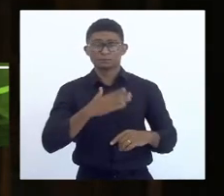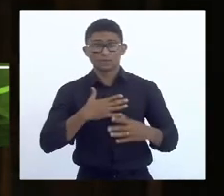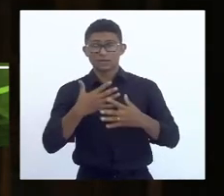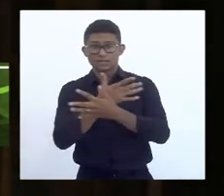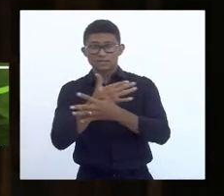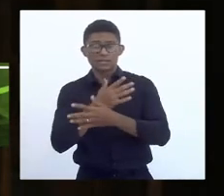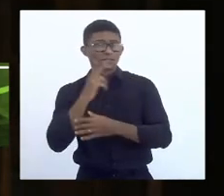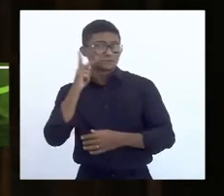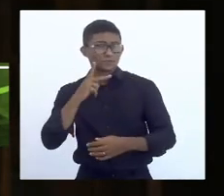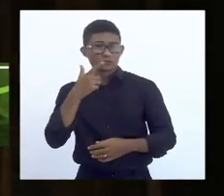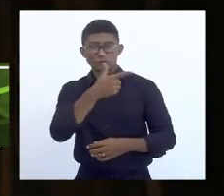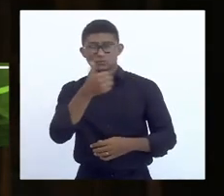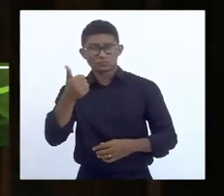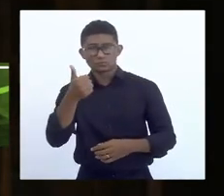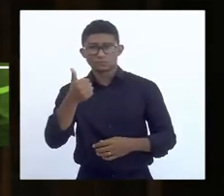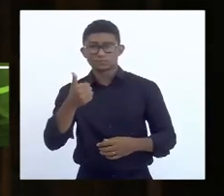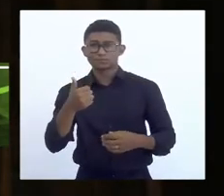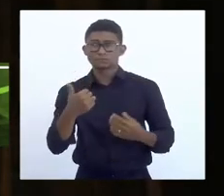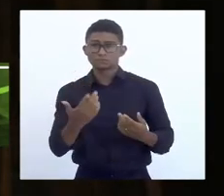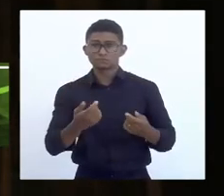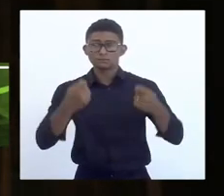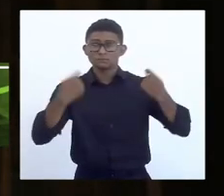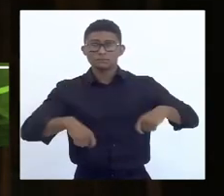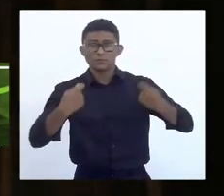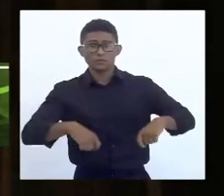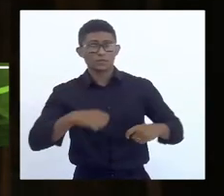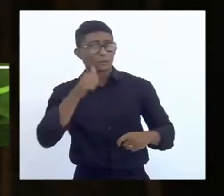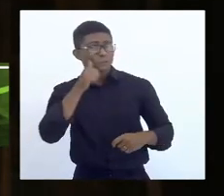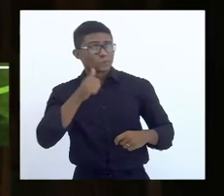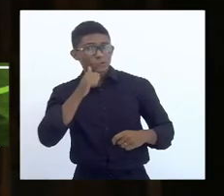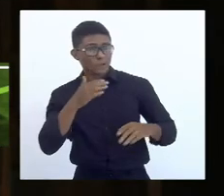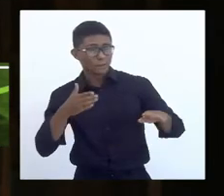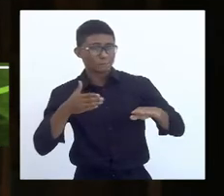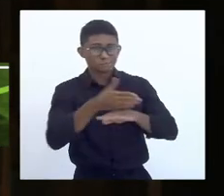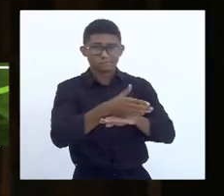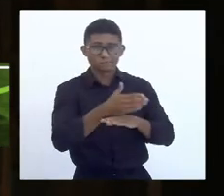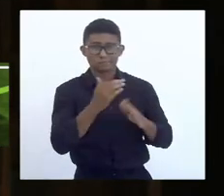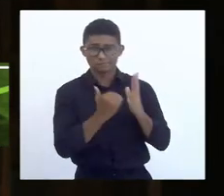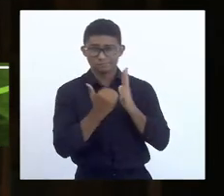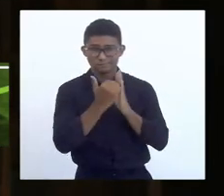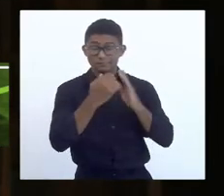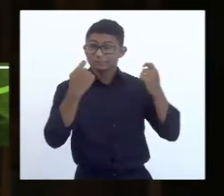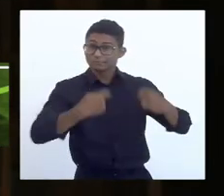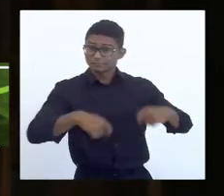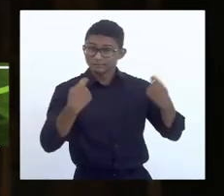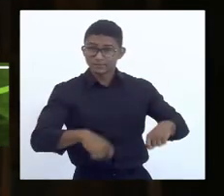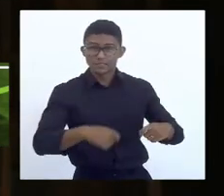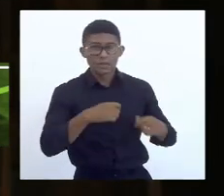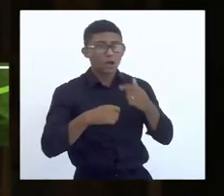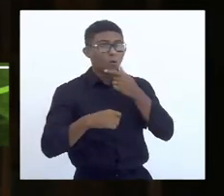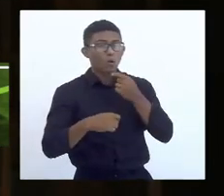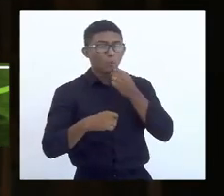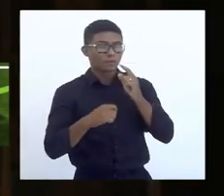que tenha um número paritário de mulheres, homens precisarão sair. E é sobre isso, sim, que nós estamos falando.